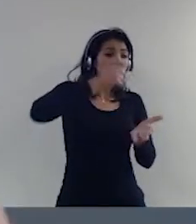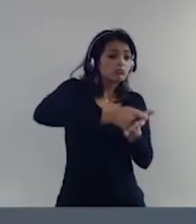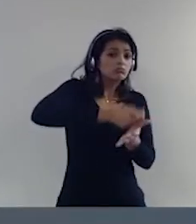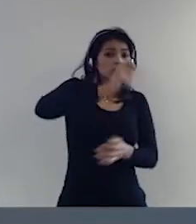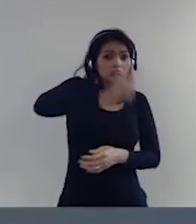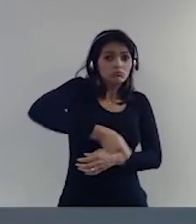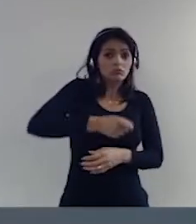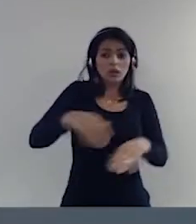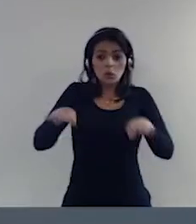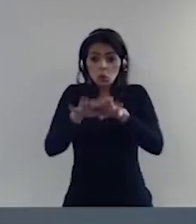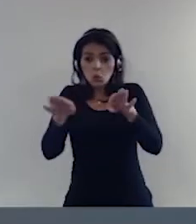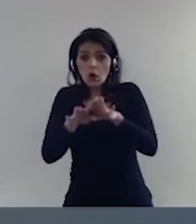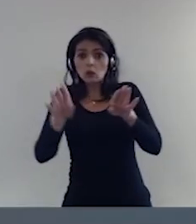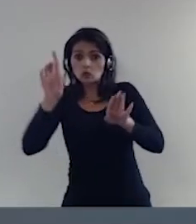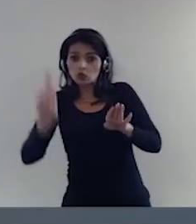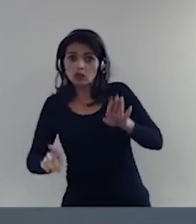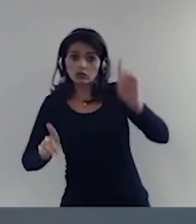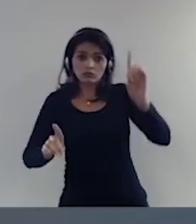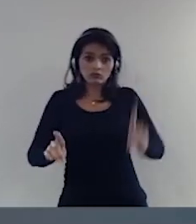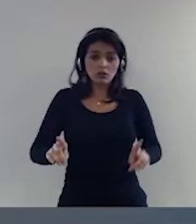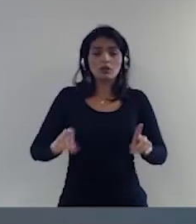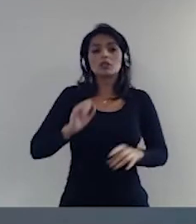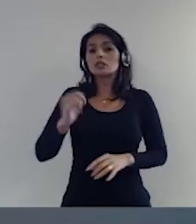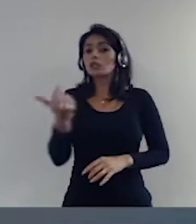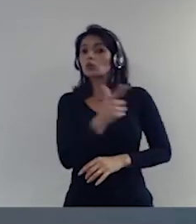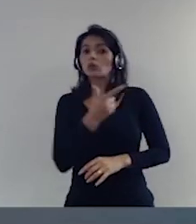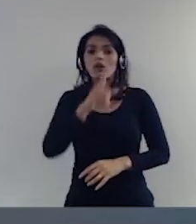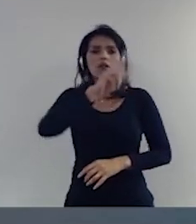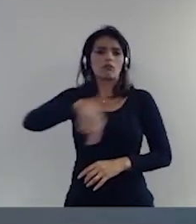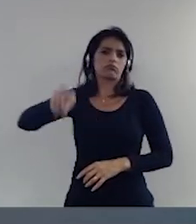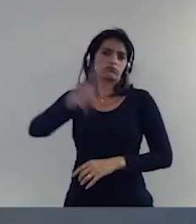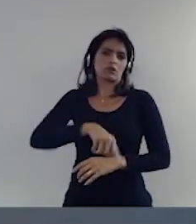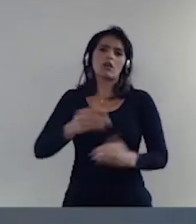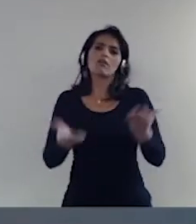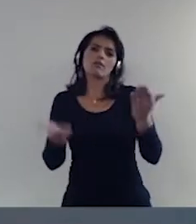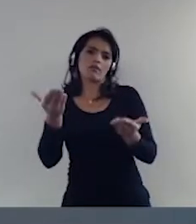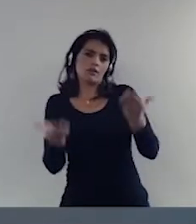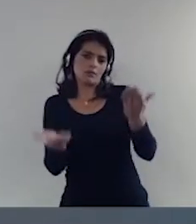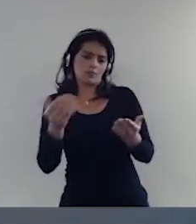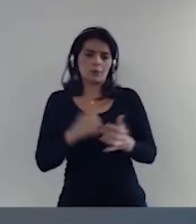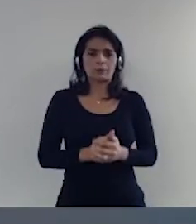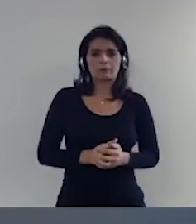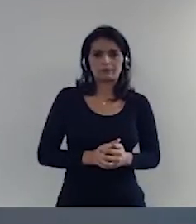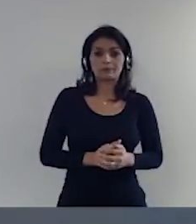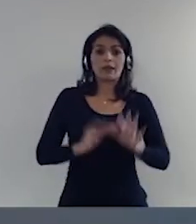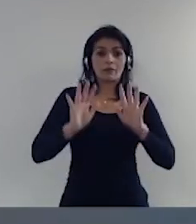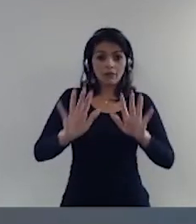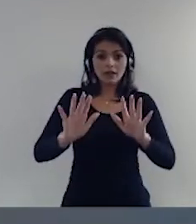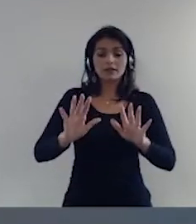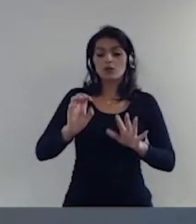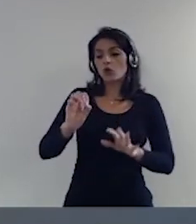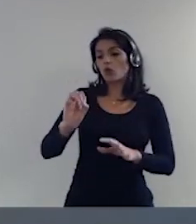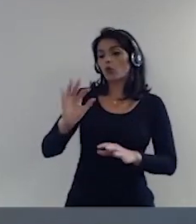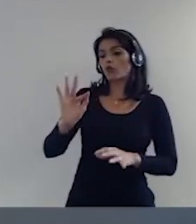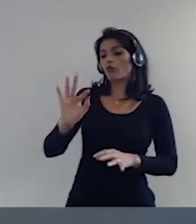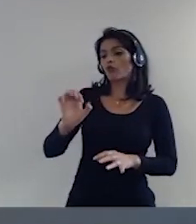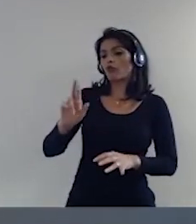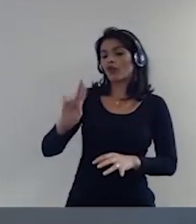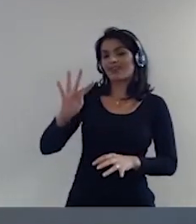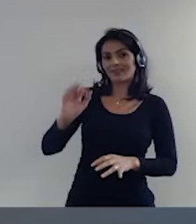nula, não prevalece. Se for equitativa, reconduz ao reequilíbrio, portanto, aí ela prevalece. Agora, a oferta pode ser